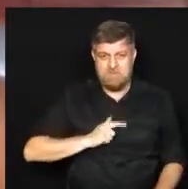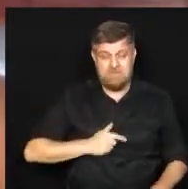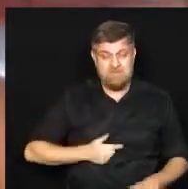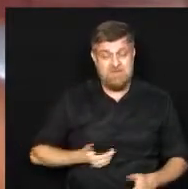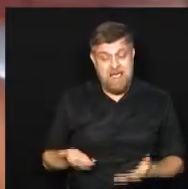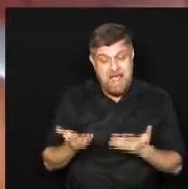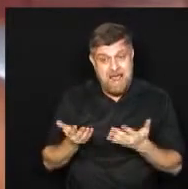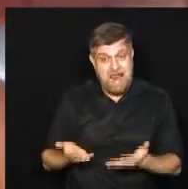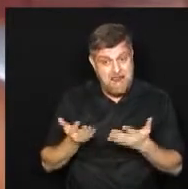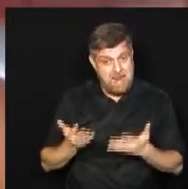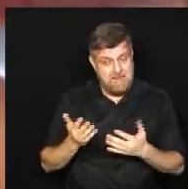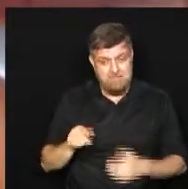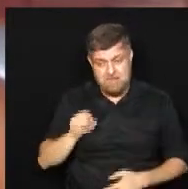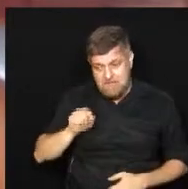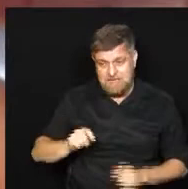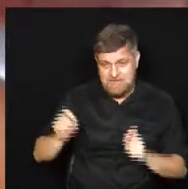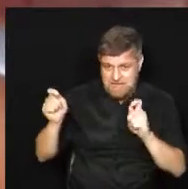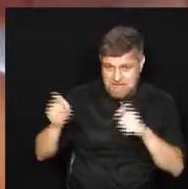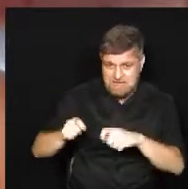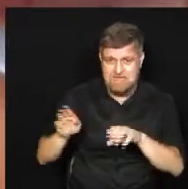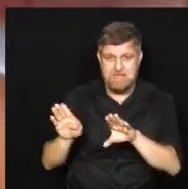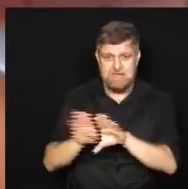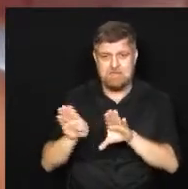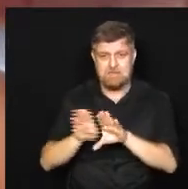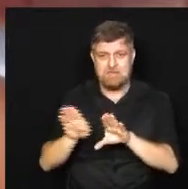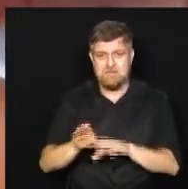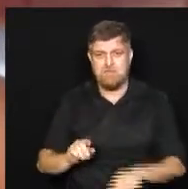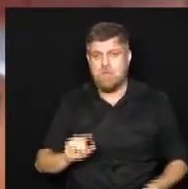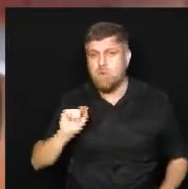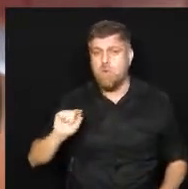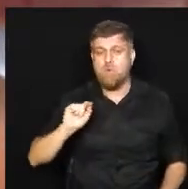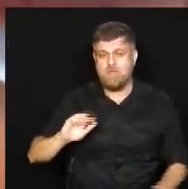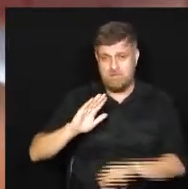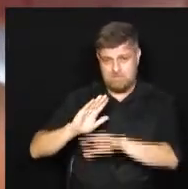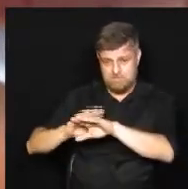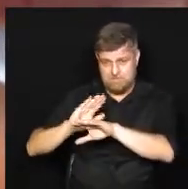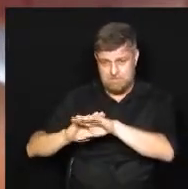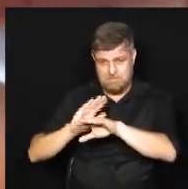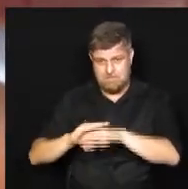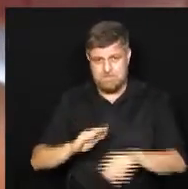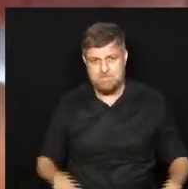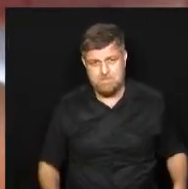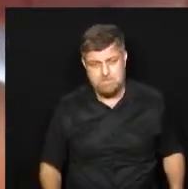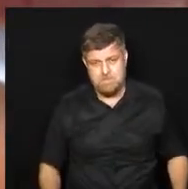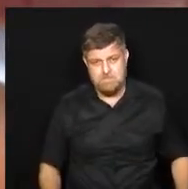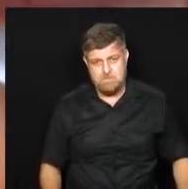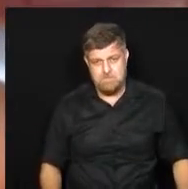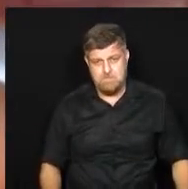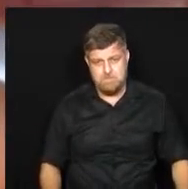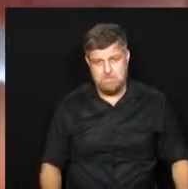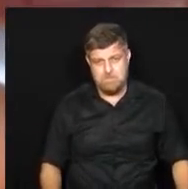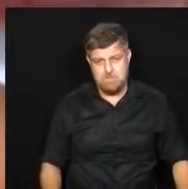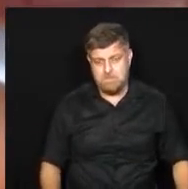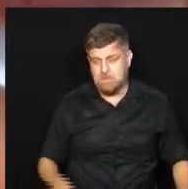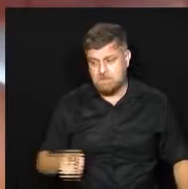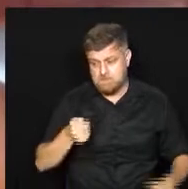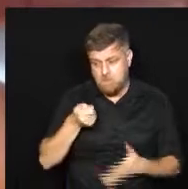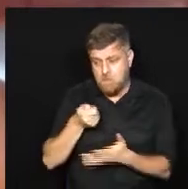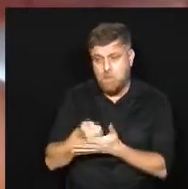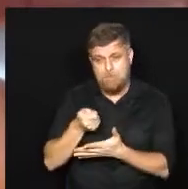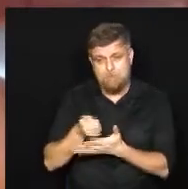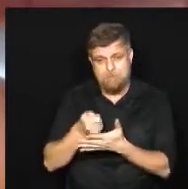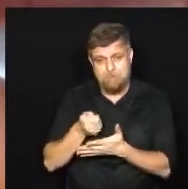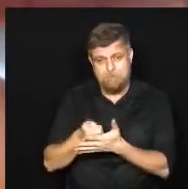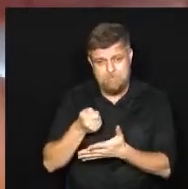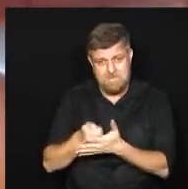leves, eles podem ter como parte da sua penalidade a serem obrigados,